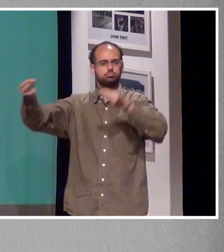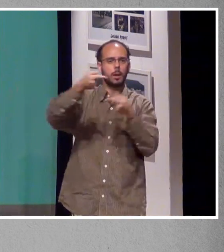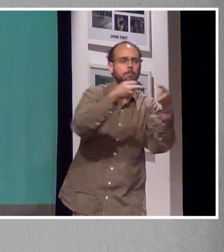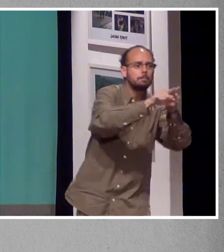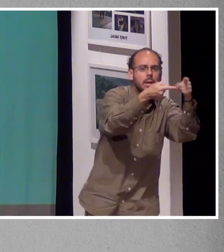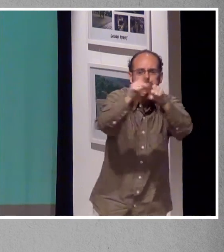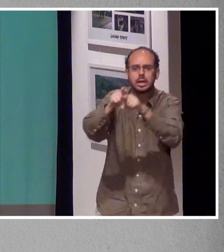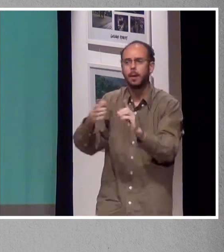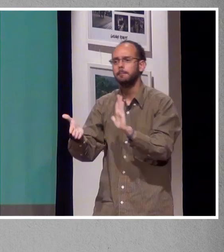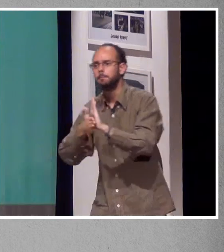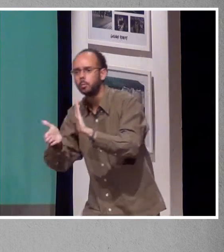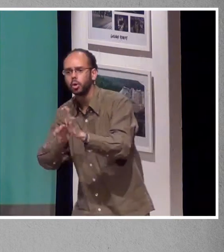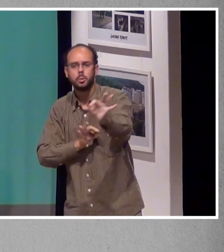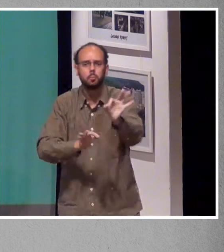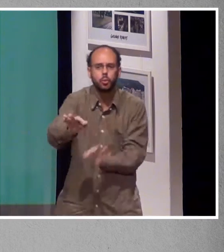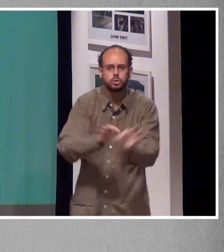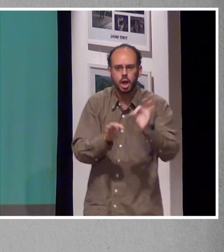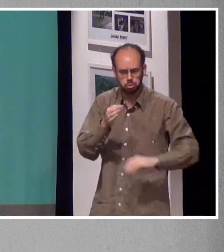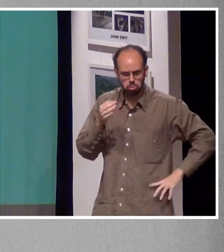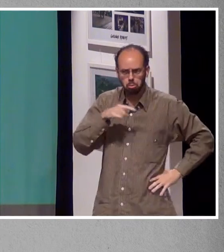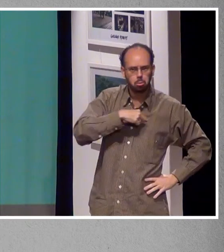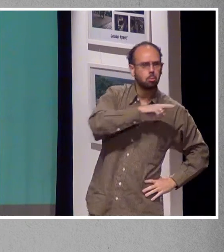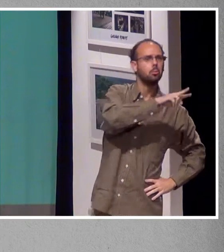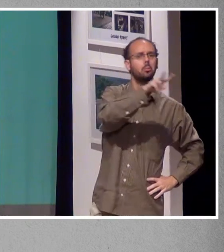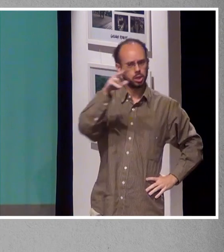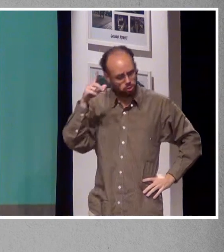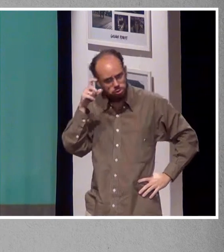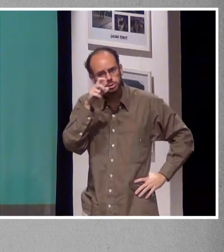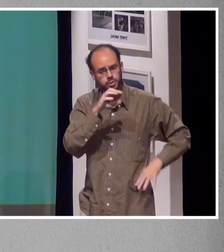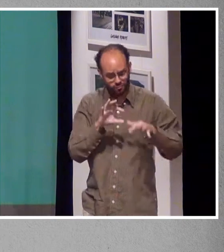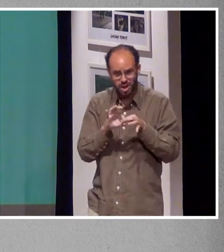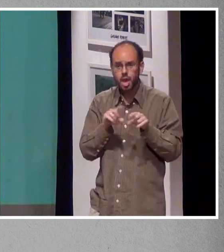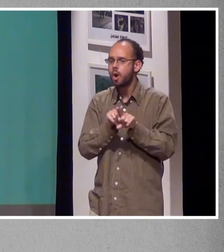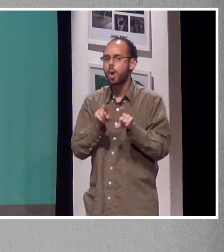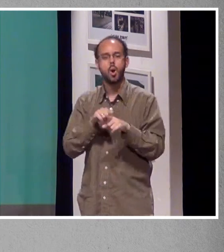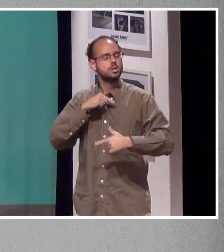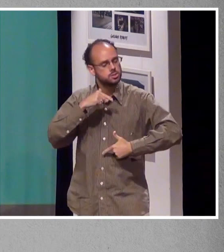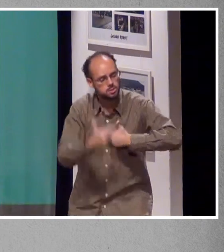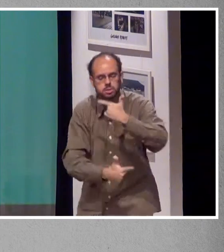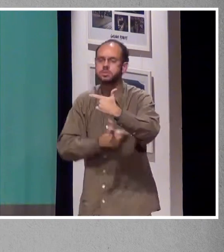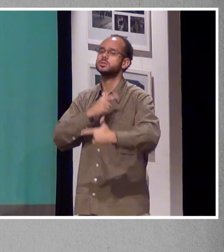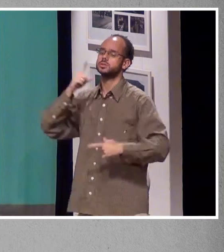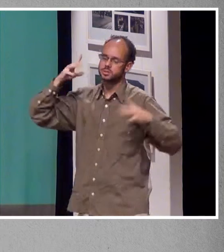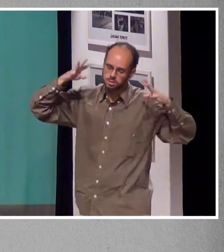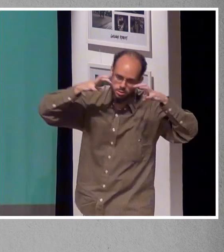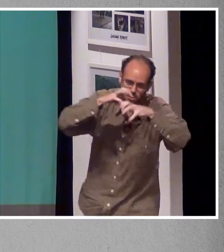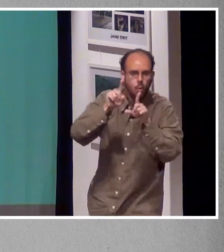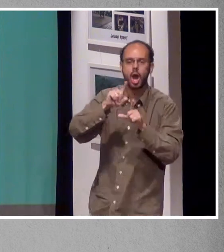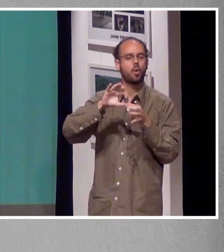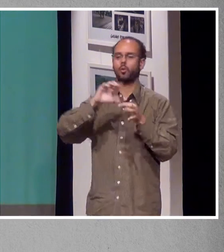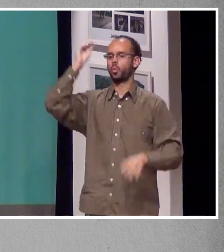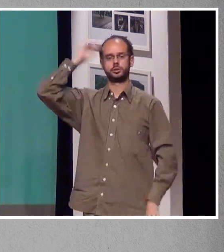governamental, difundindo ou vendo vertentes com relação ao planejamento, foco tecnológico. Isso é muito difícil, é